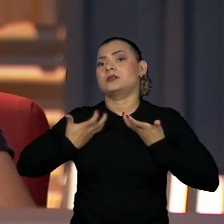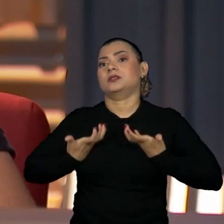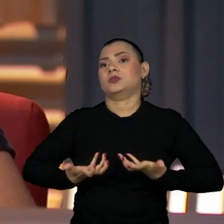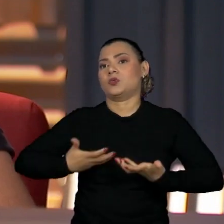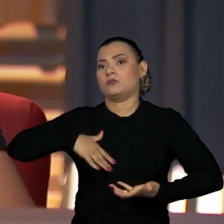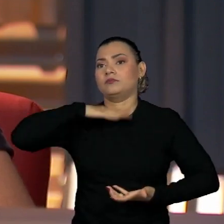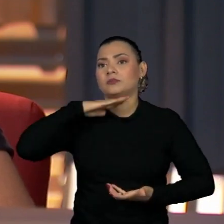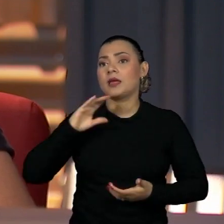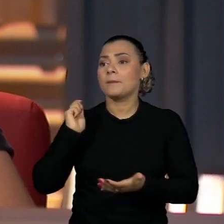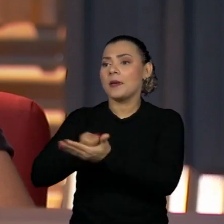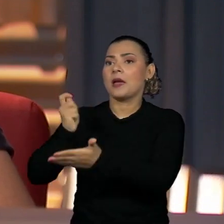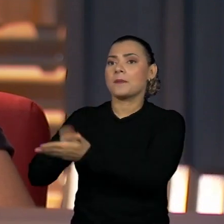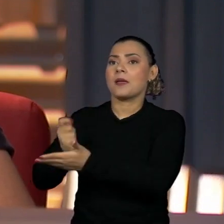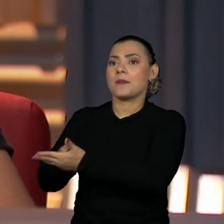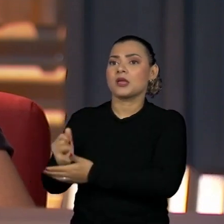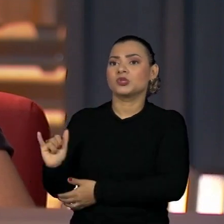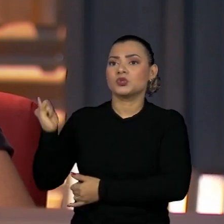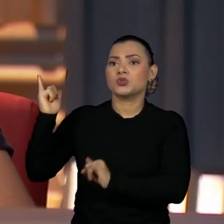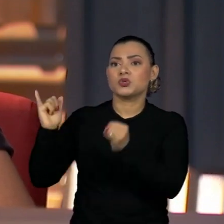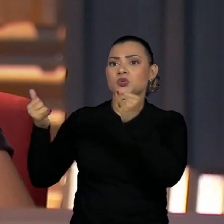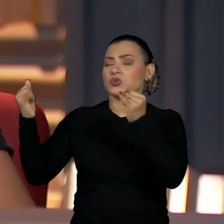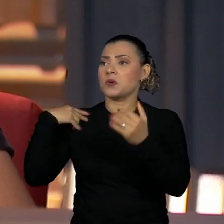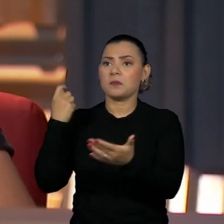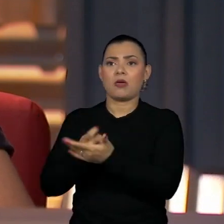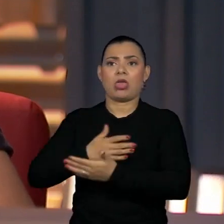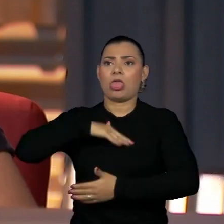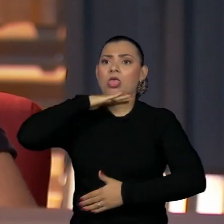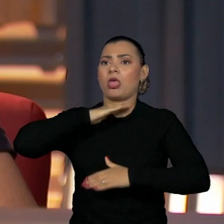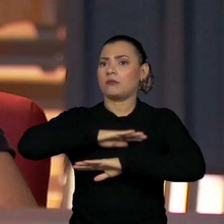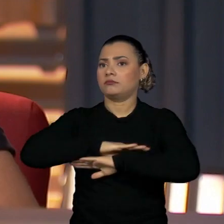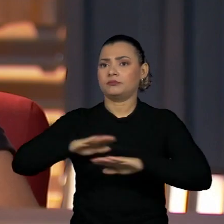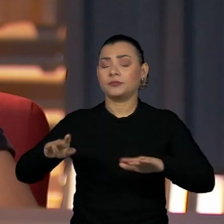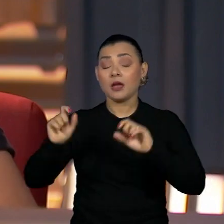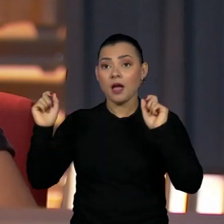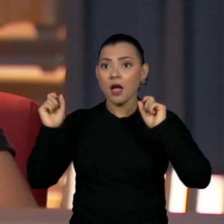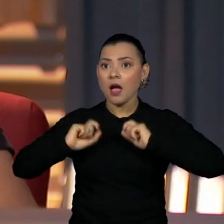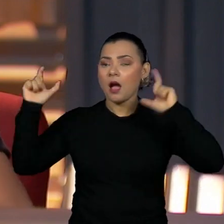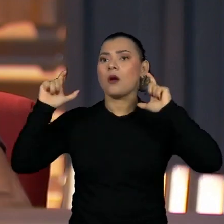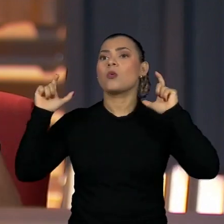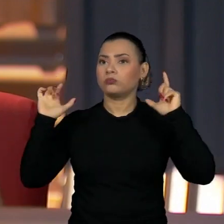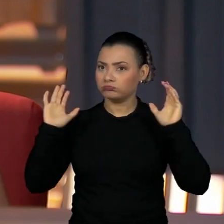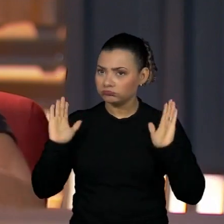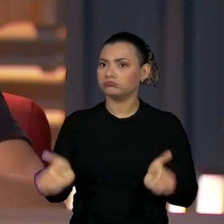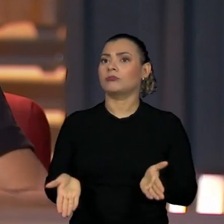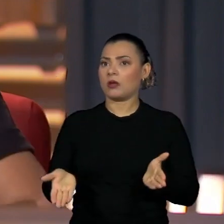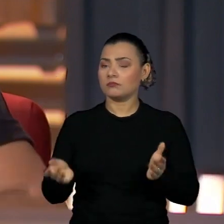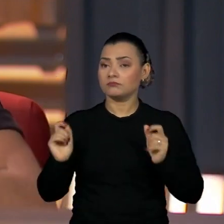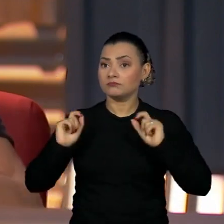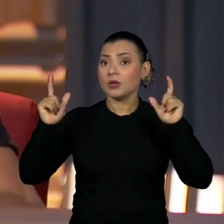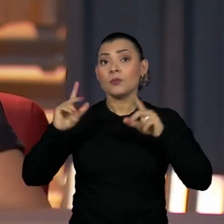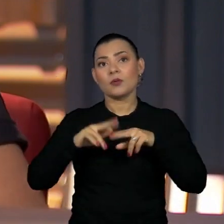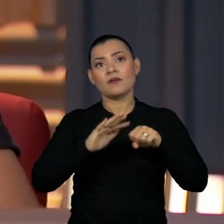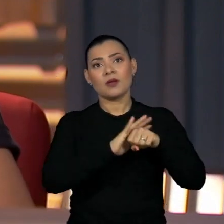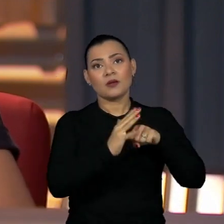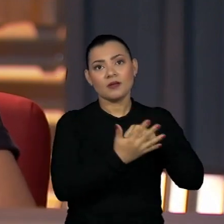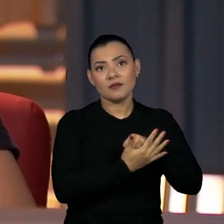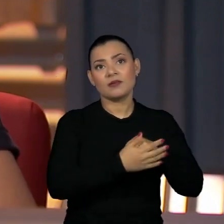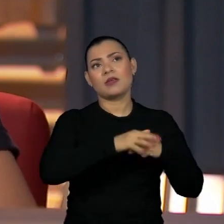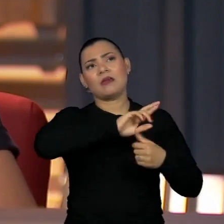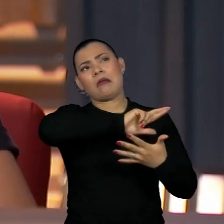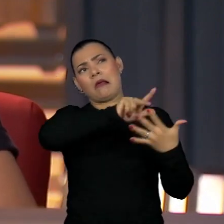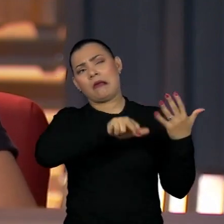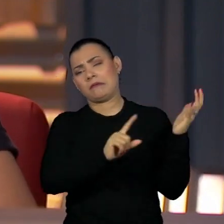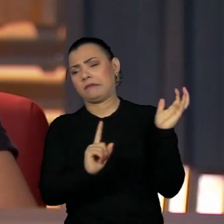de pagar juros e meio que acordaram ao mesmo tempo, que também veio pandemia, agravou toda essa